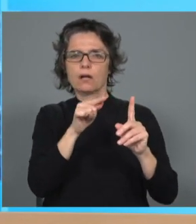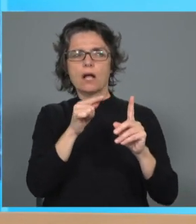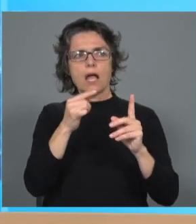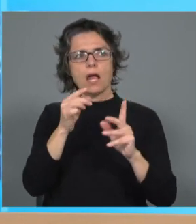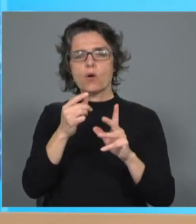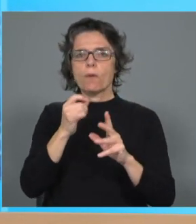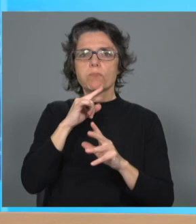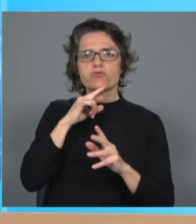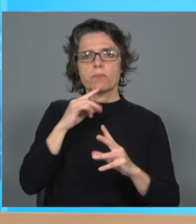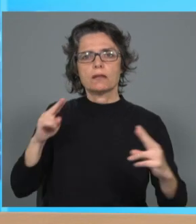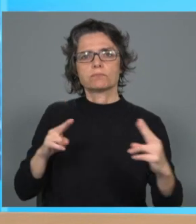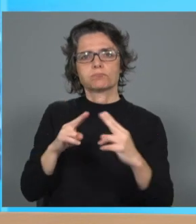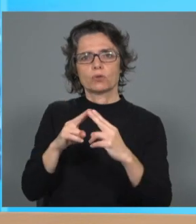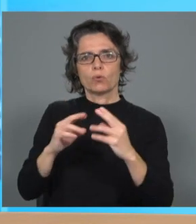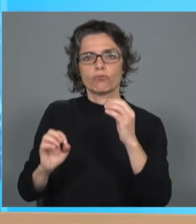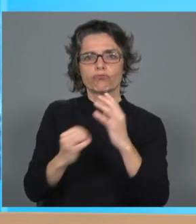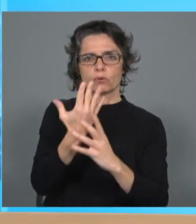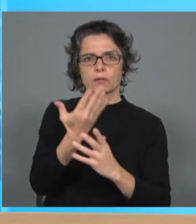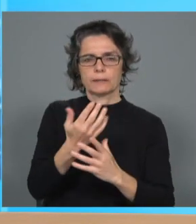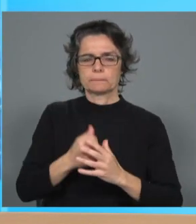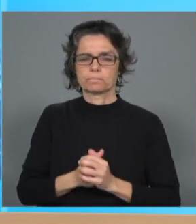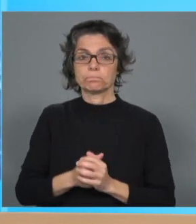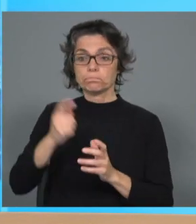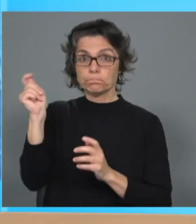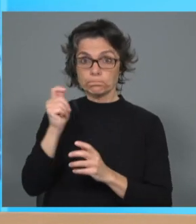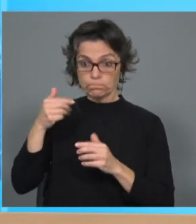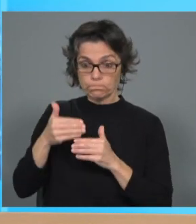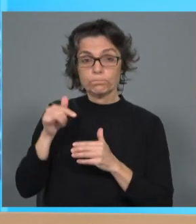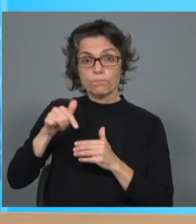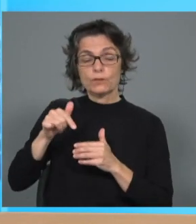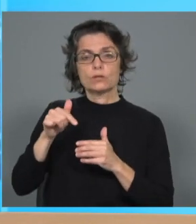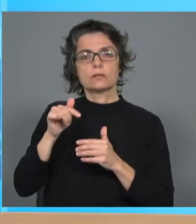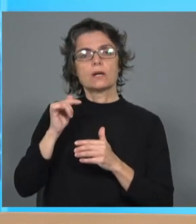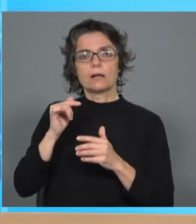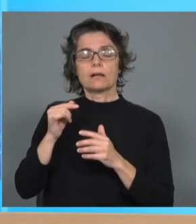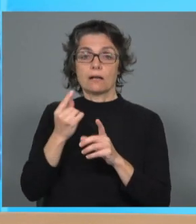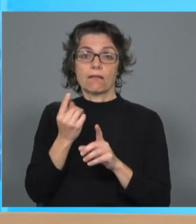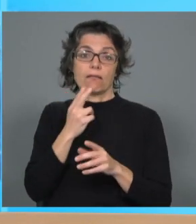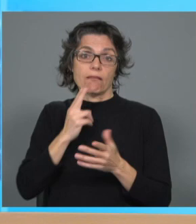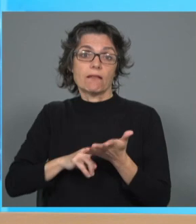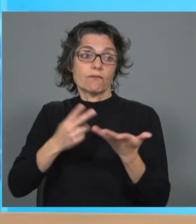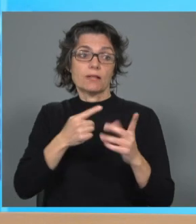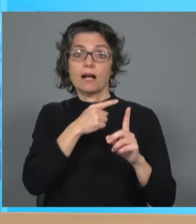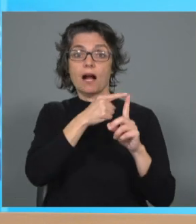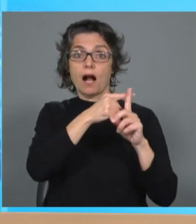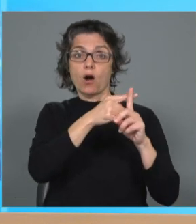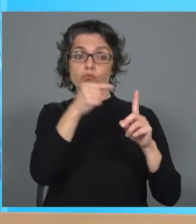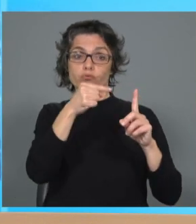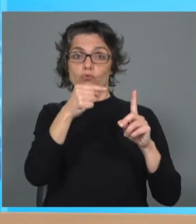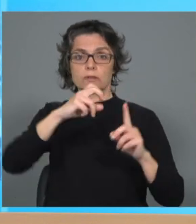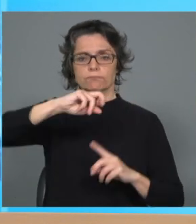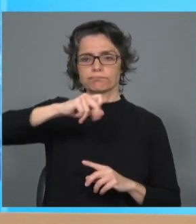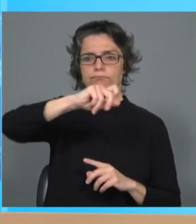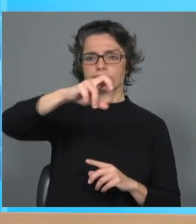encontro. E durante este mês foi isso que foi sendo possível fazer. A cruz esteve em muitas das paróquias